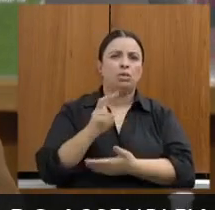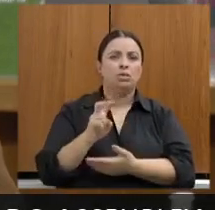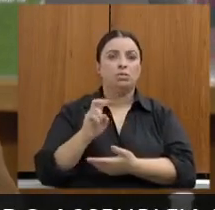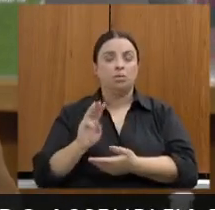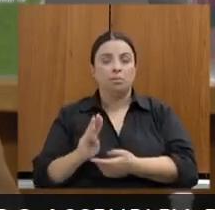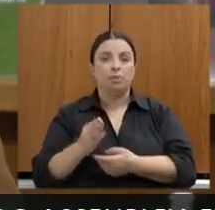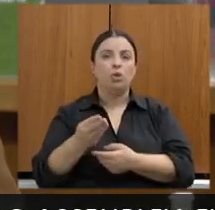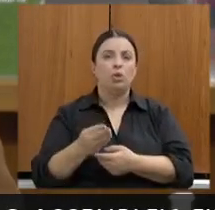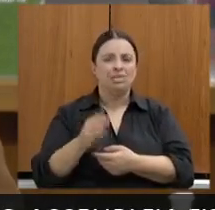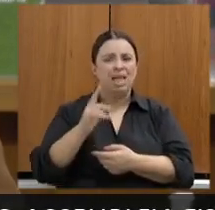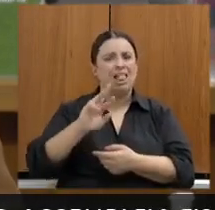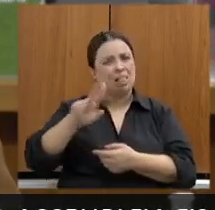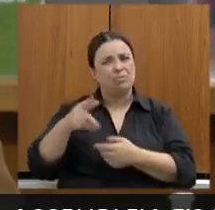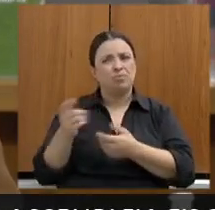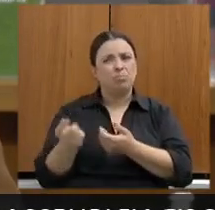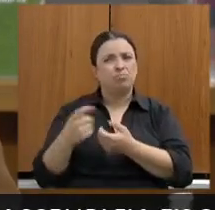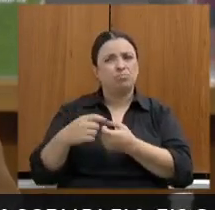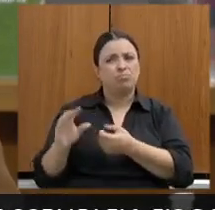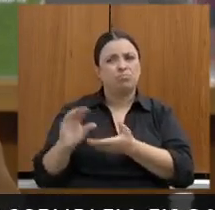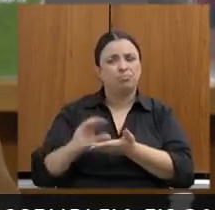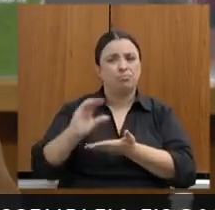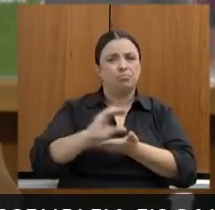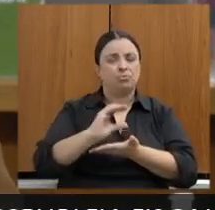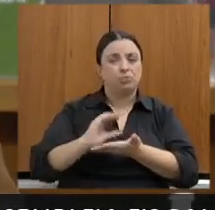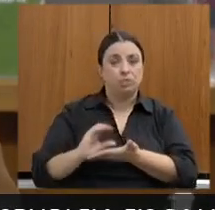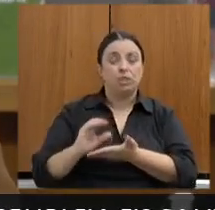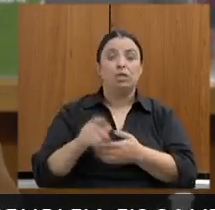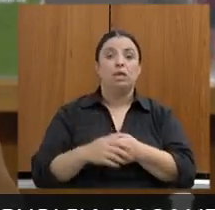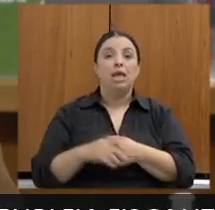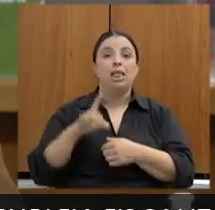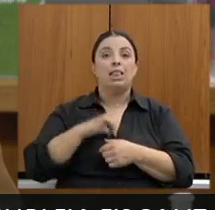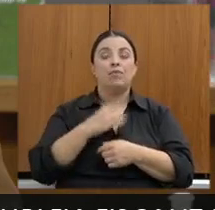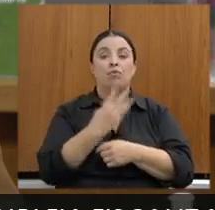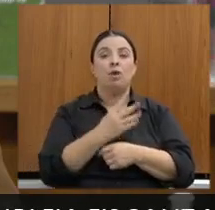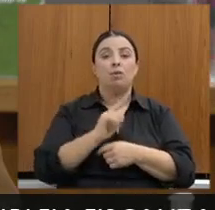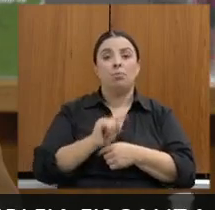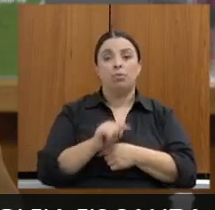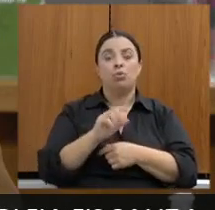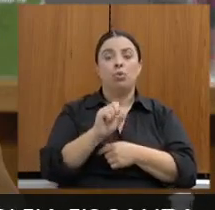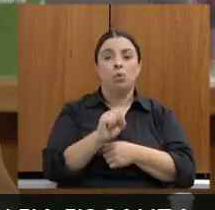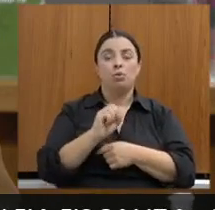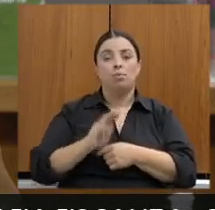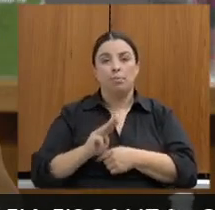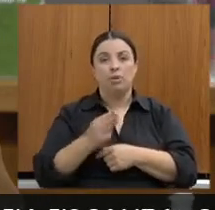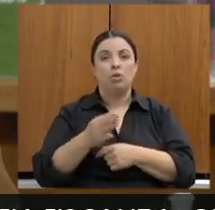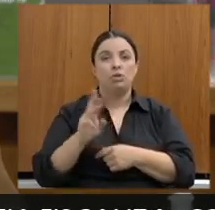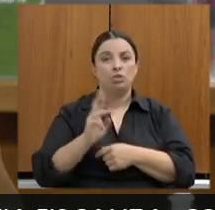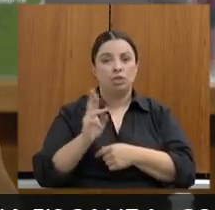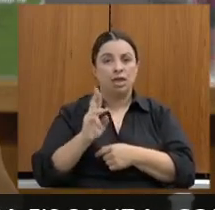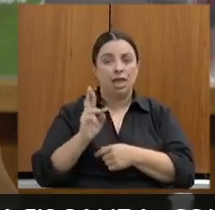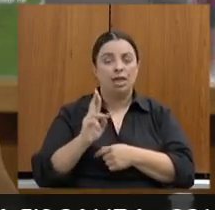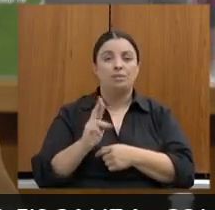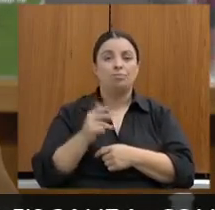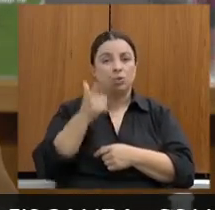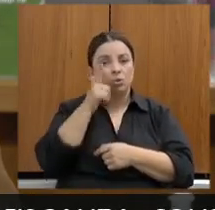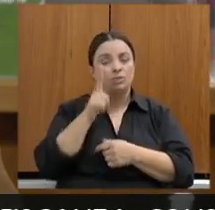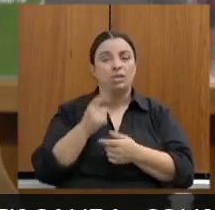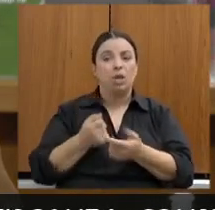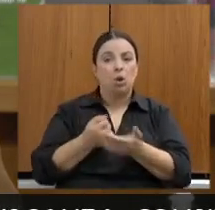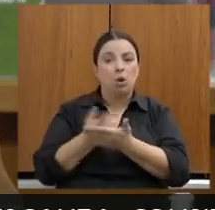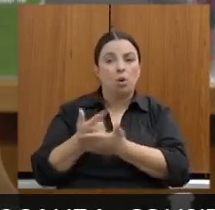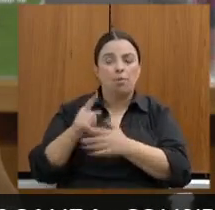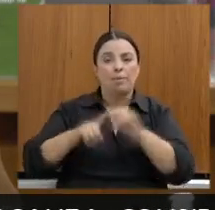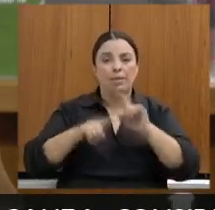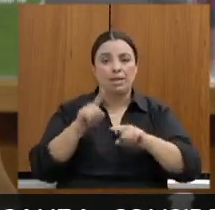nós vamos especificar nós vemos 4.8 milhões de reais investidos em aquisição de itens para melhoria do ambiente de trabalho dos militares então assim